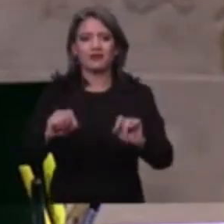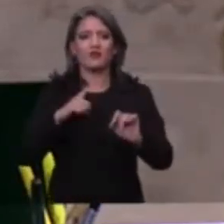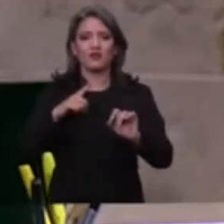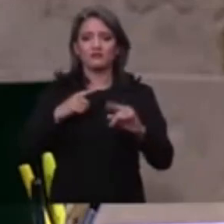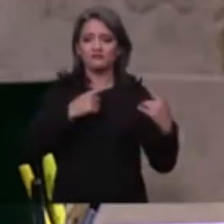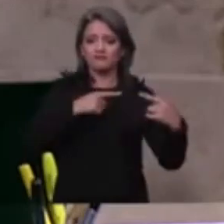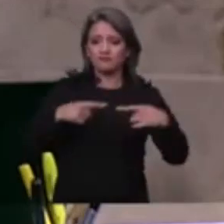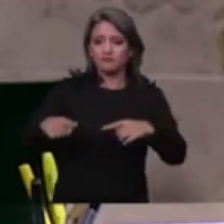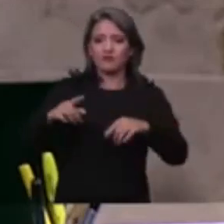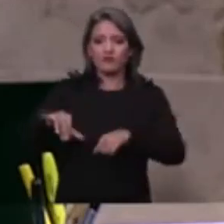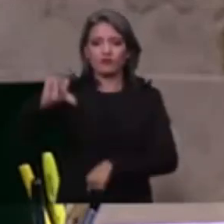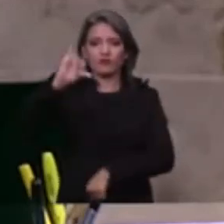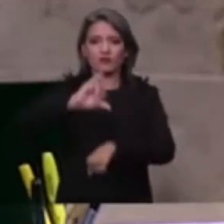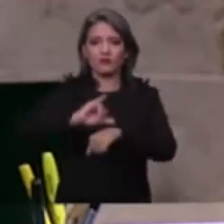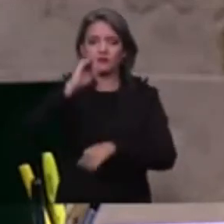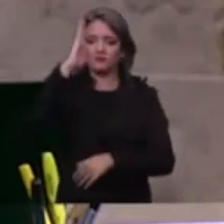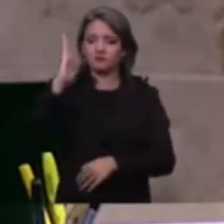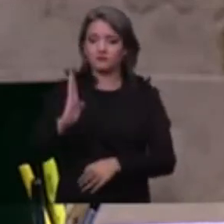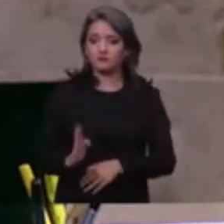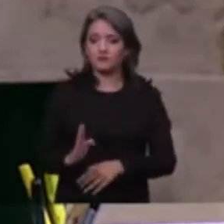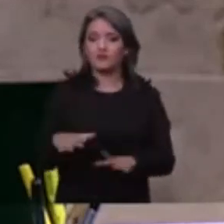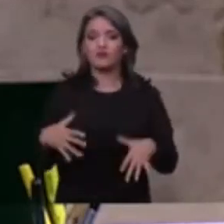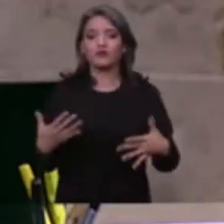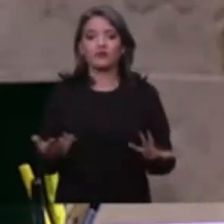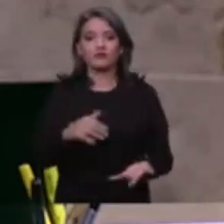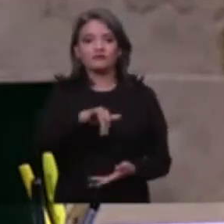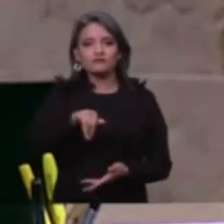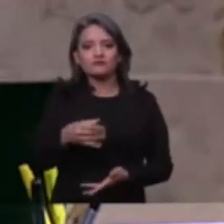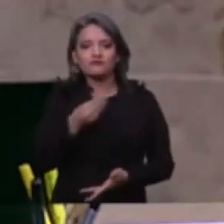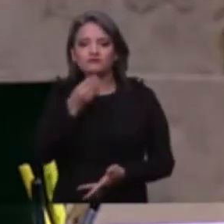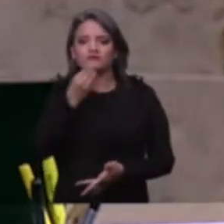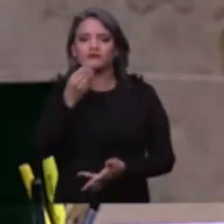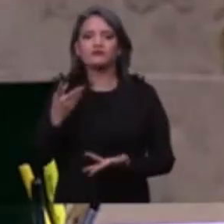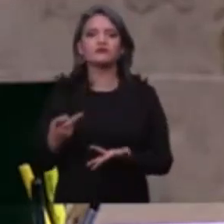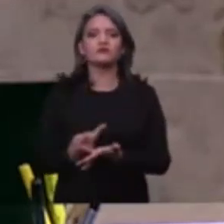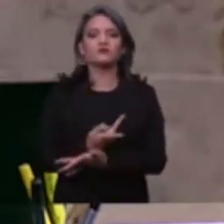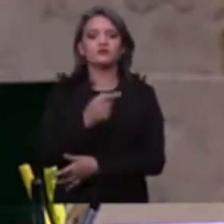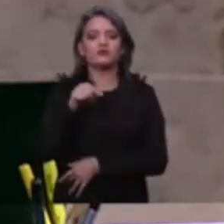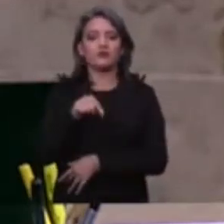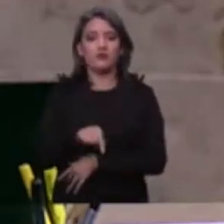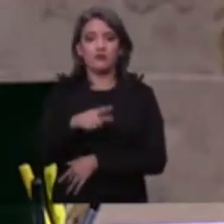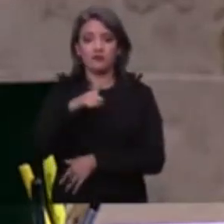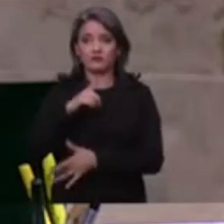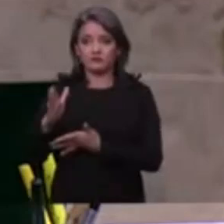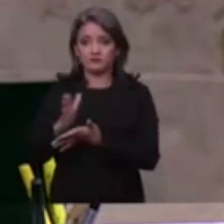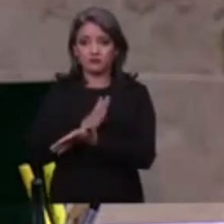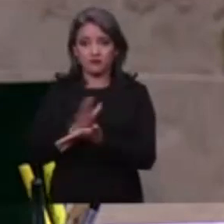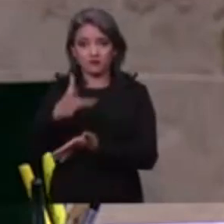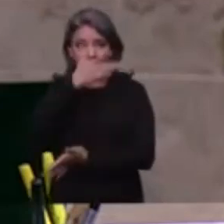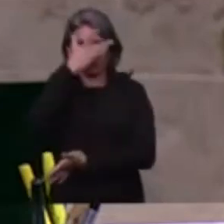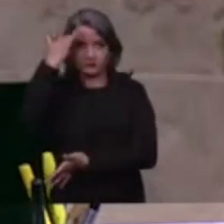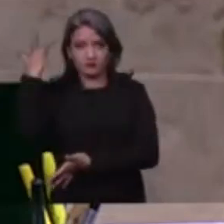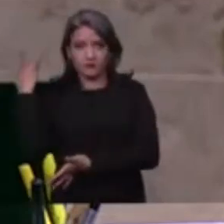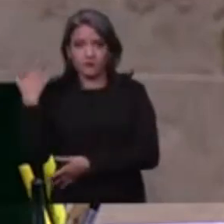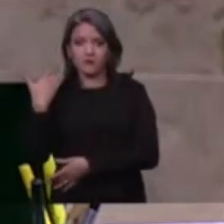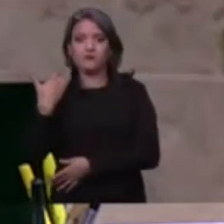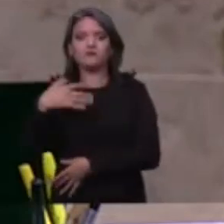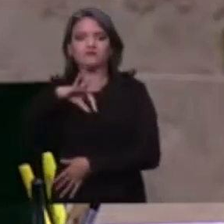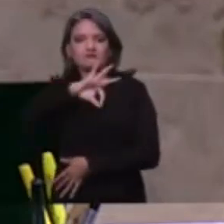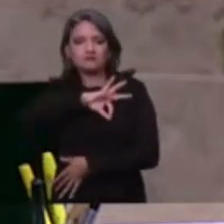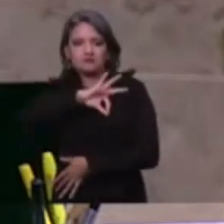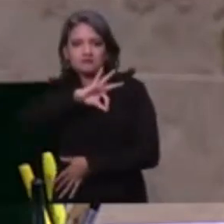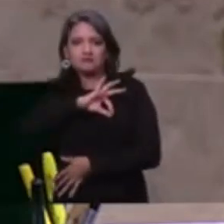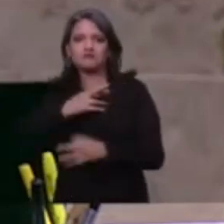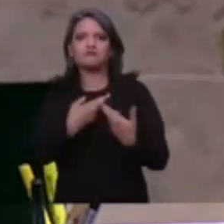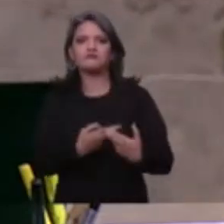federal, oportunidade em que, favorecidos pela omissão de agentes públicos responsáveis por garantir